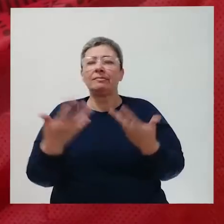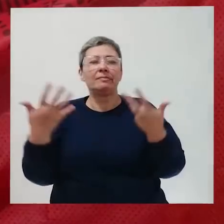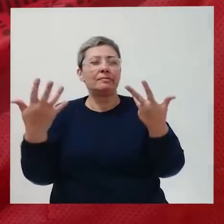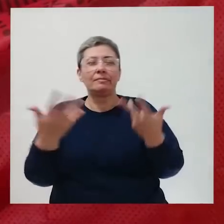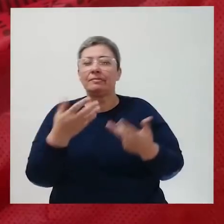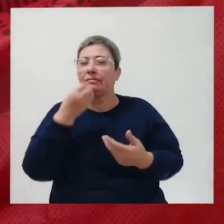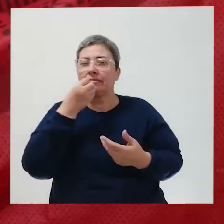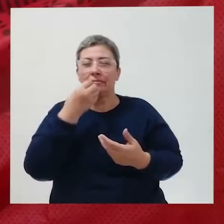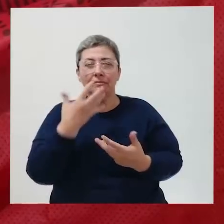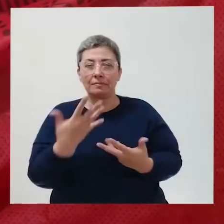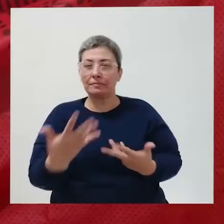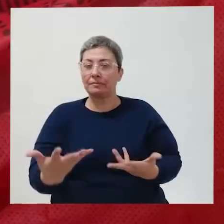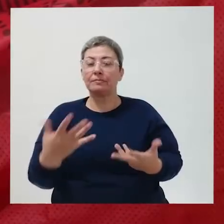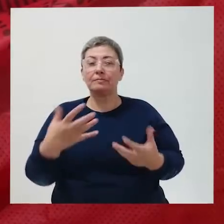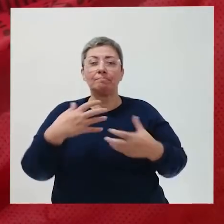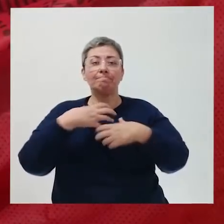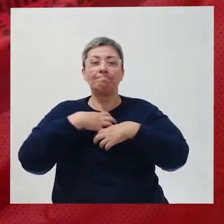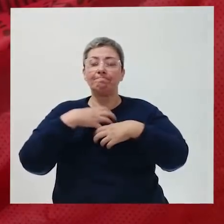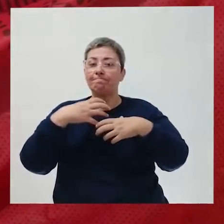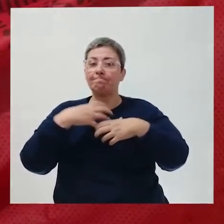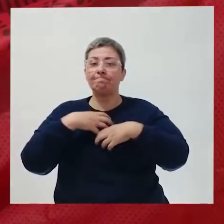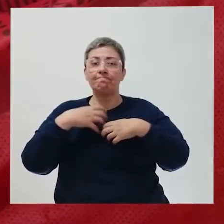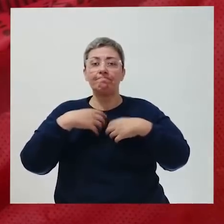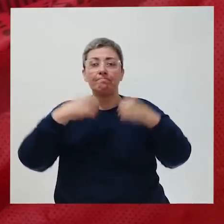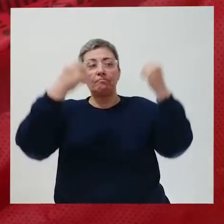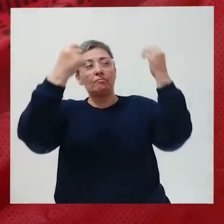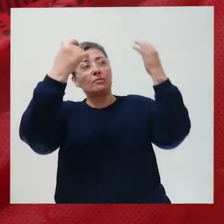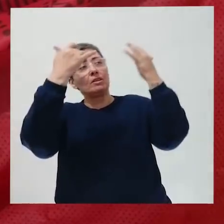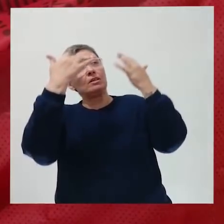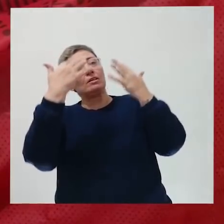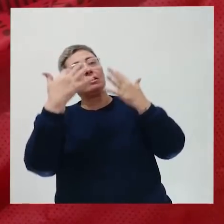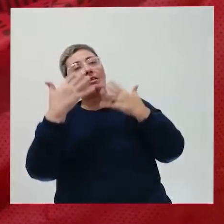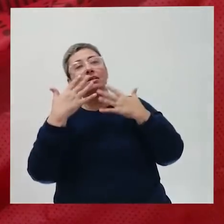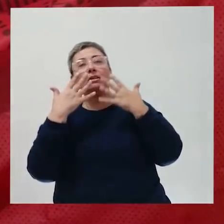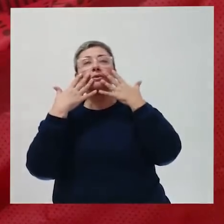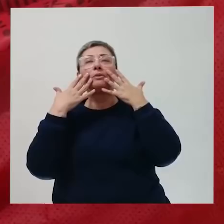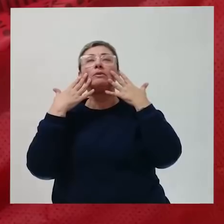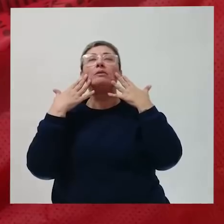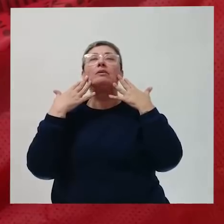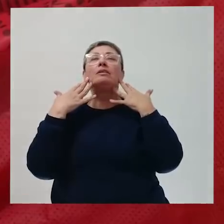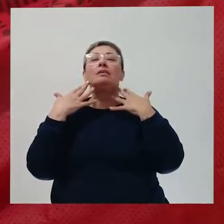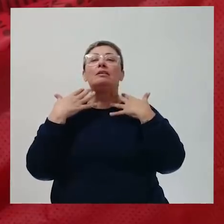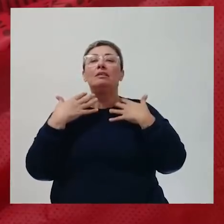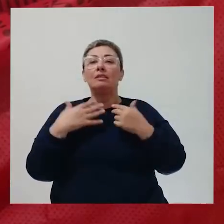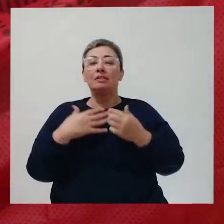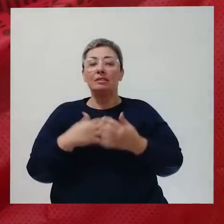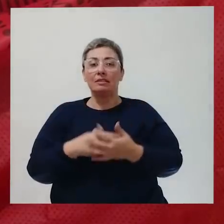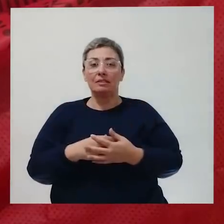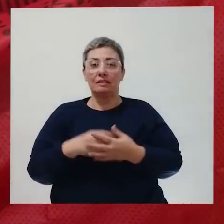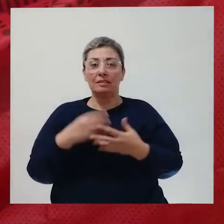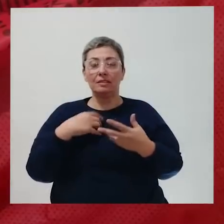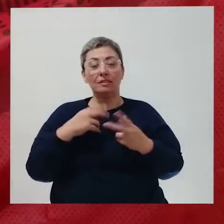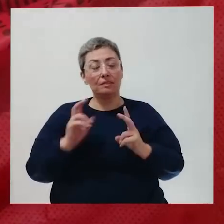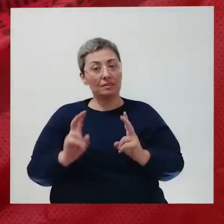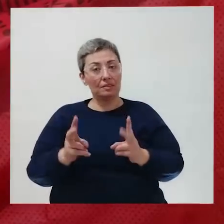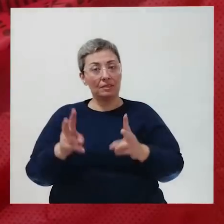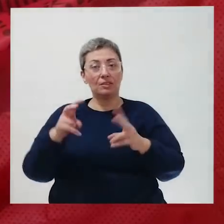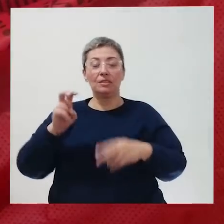é bom sentir esses raios solares no rosto! E